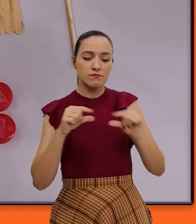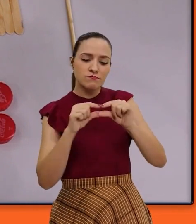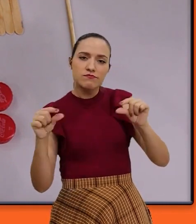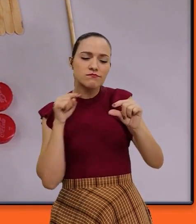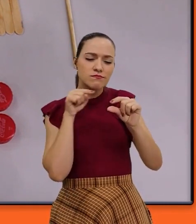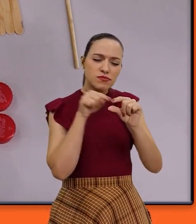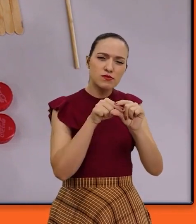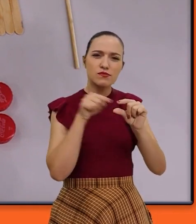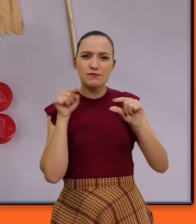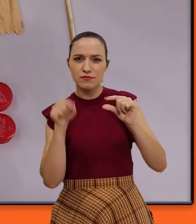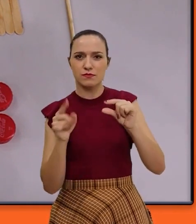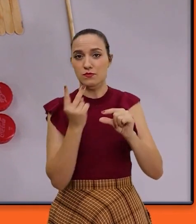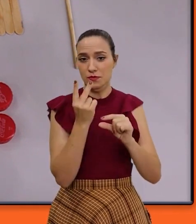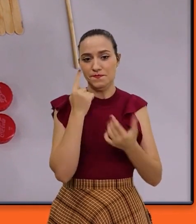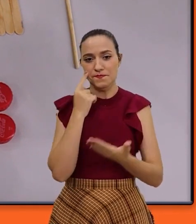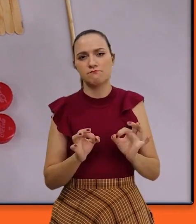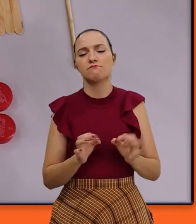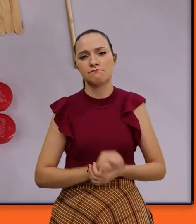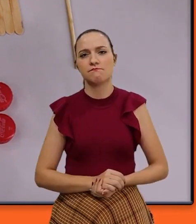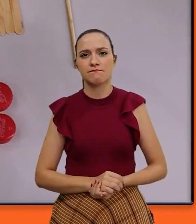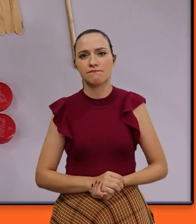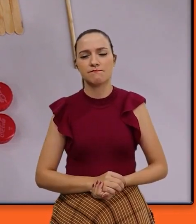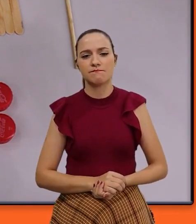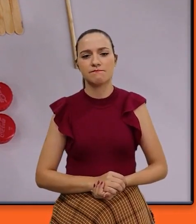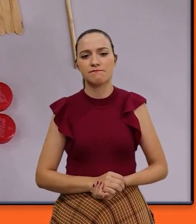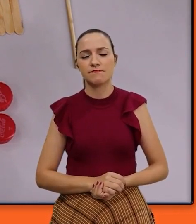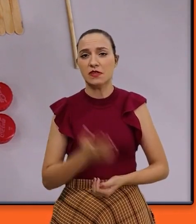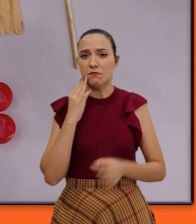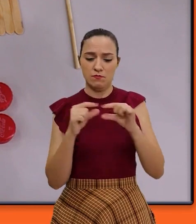vou fazer o furo dela aqui.